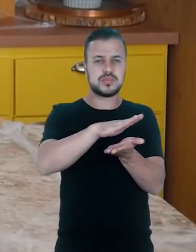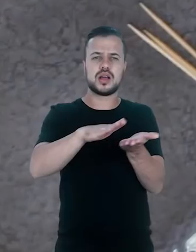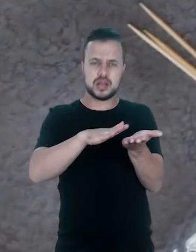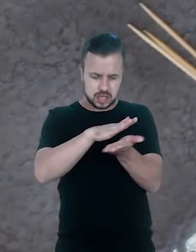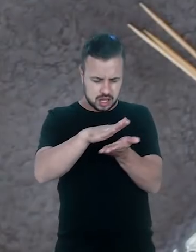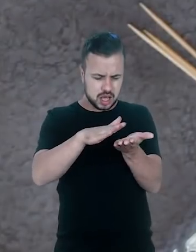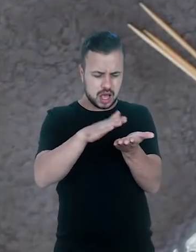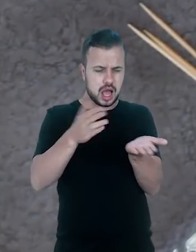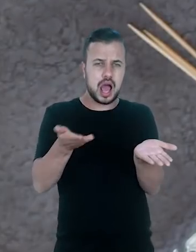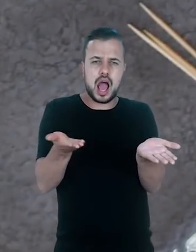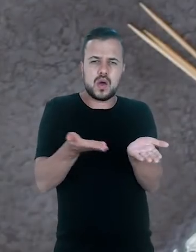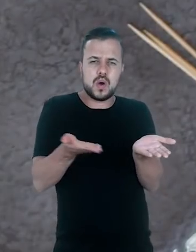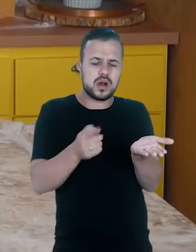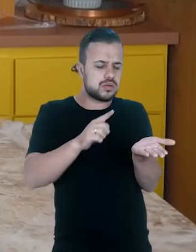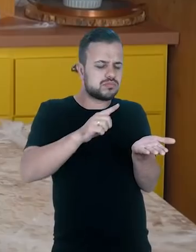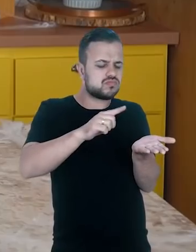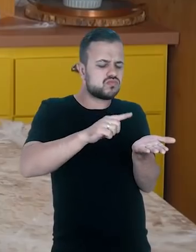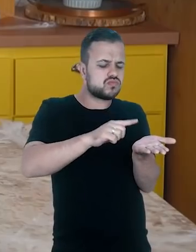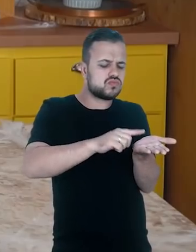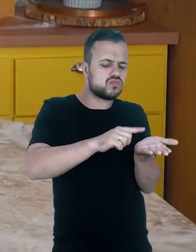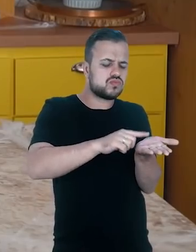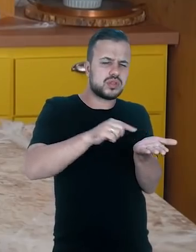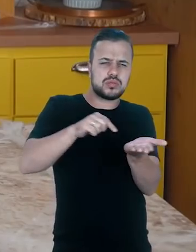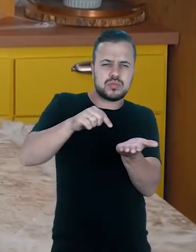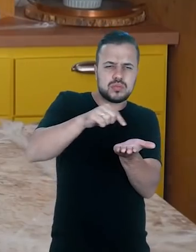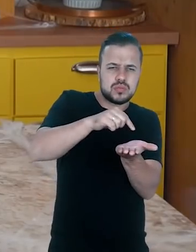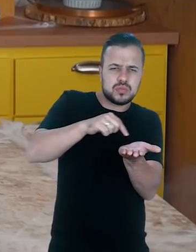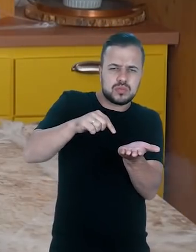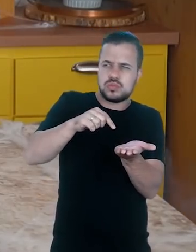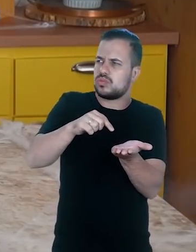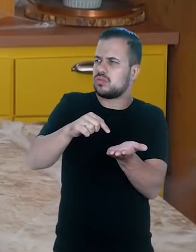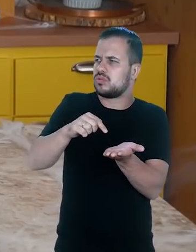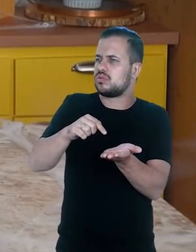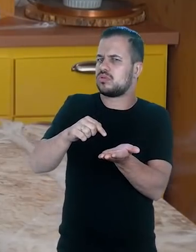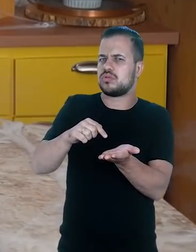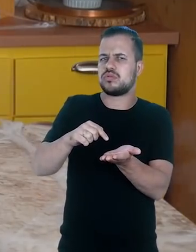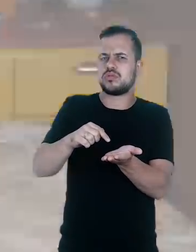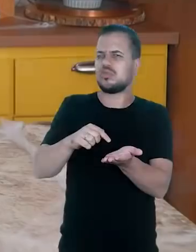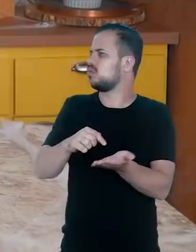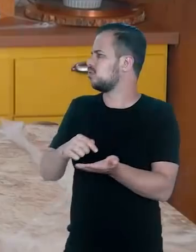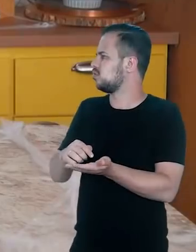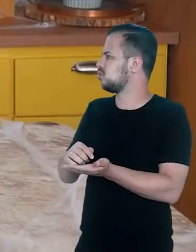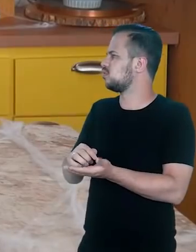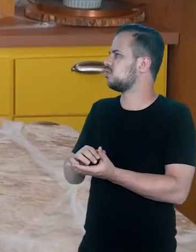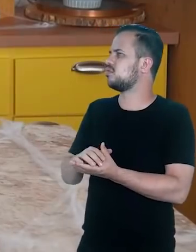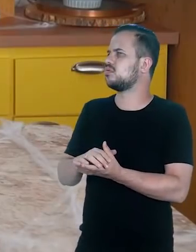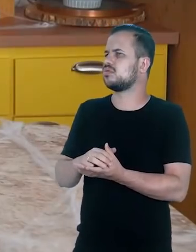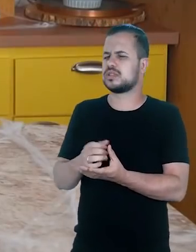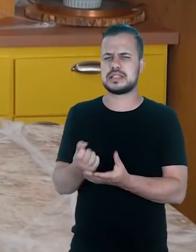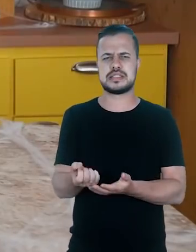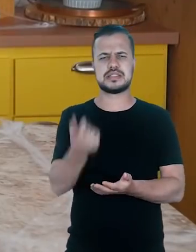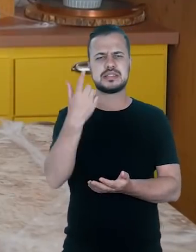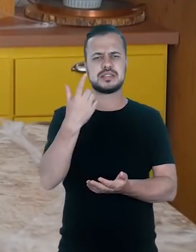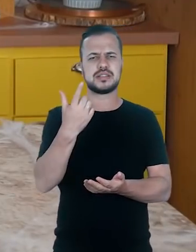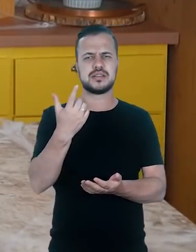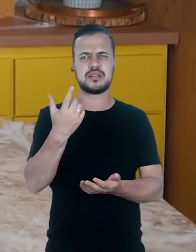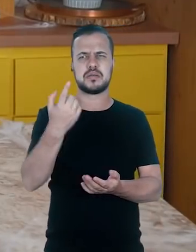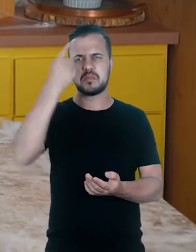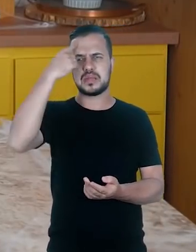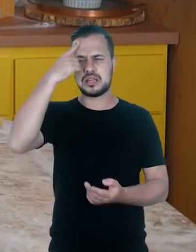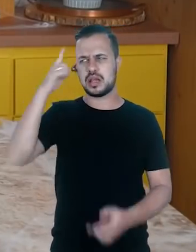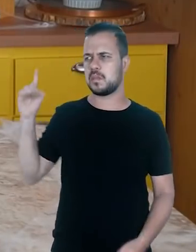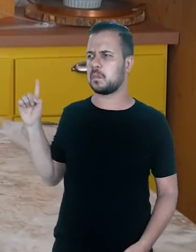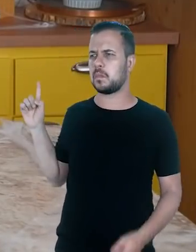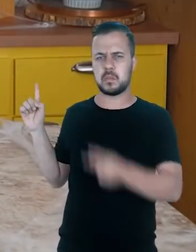Fez uma bolinha, aí você vai dar uma leve amassada pra ficar parecendo com uma abóbora. Nossa, que sensação